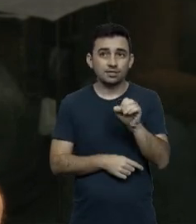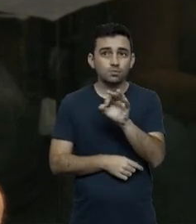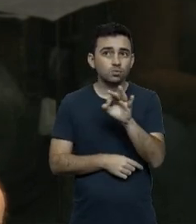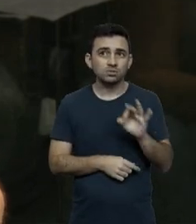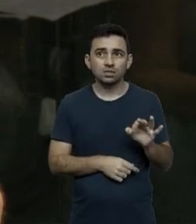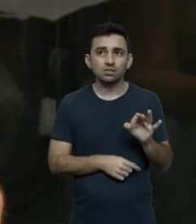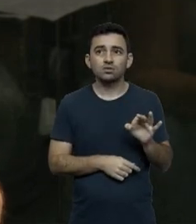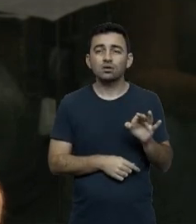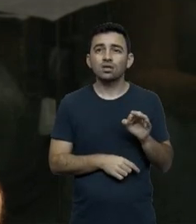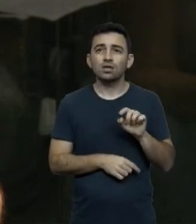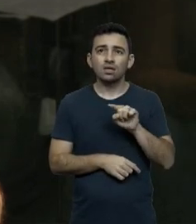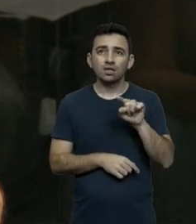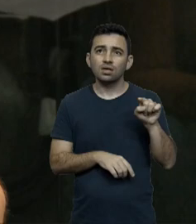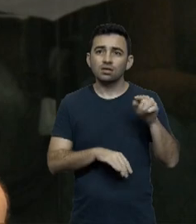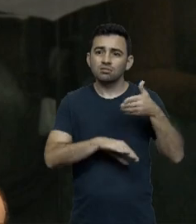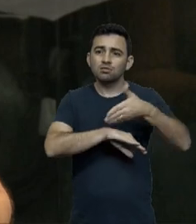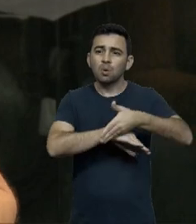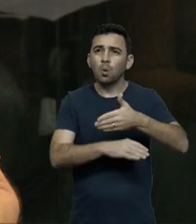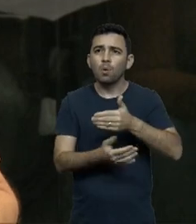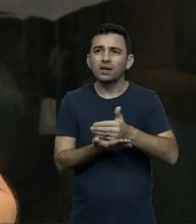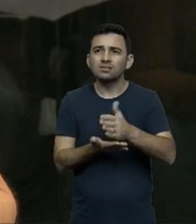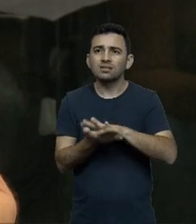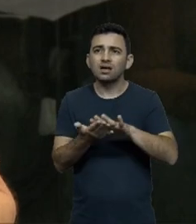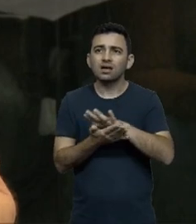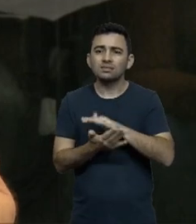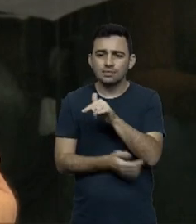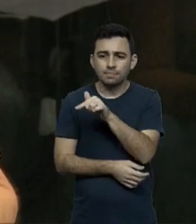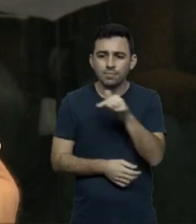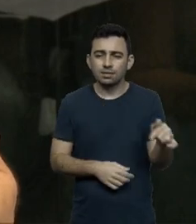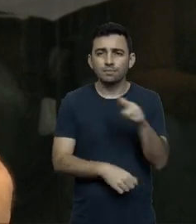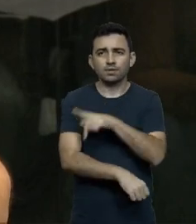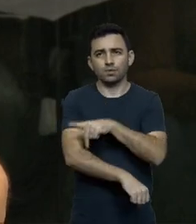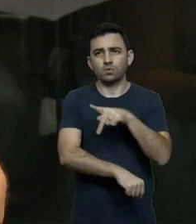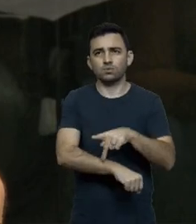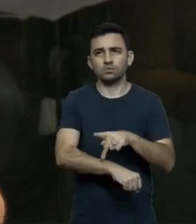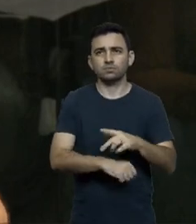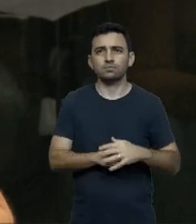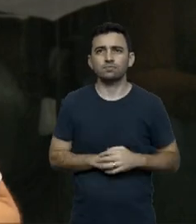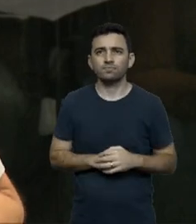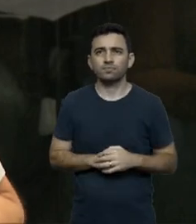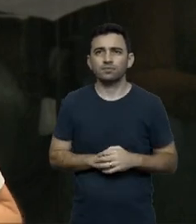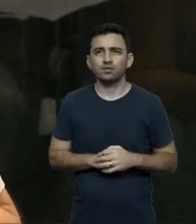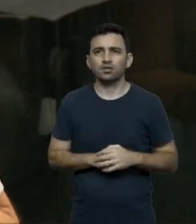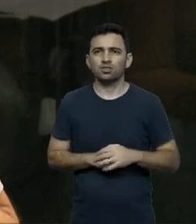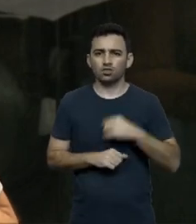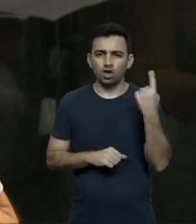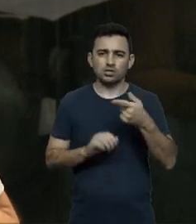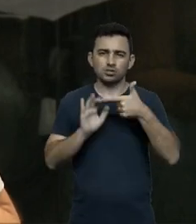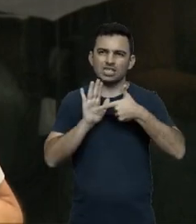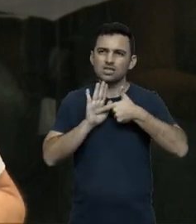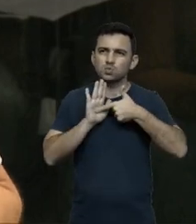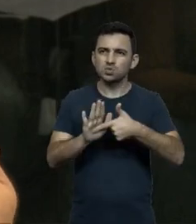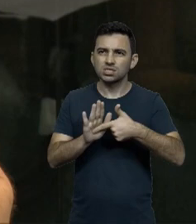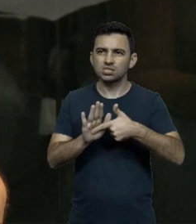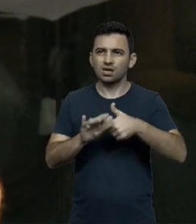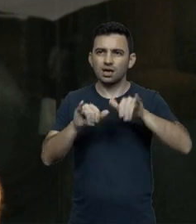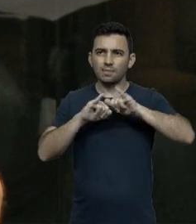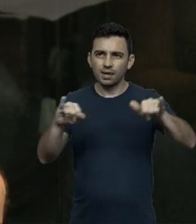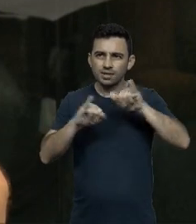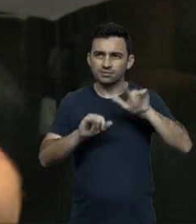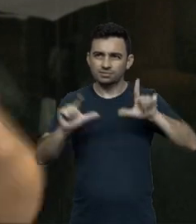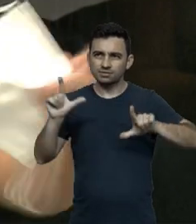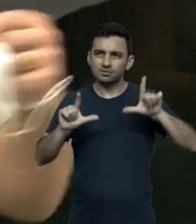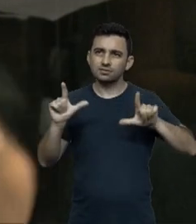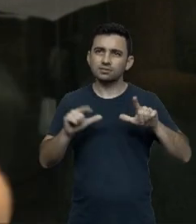externas lá para começar a semana pedagógica e quando nós denunciamos para imprensa aqui estão os